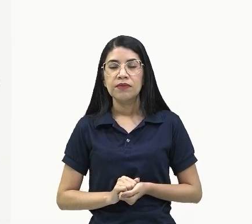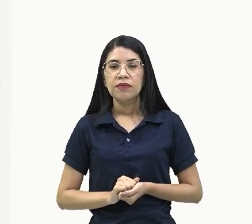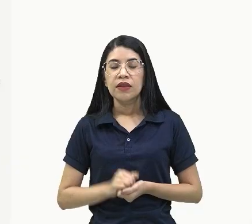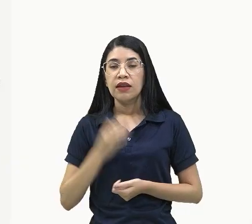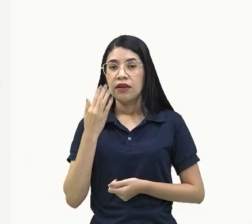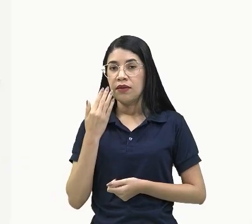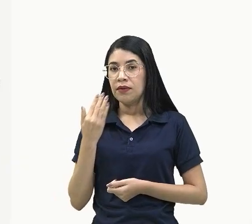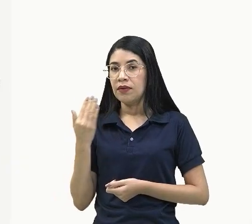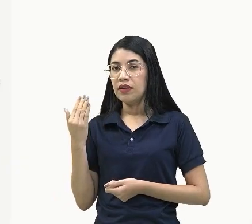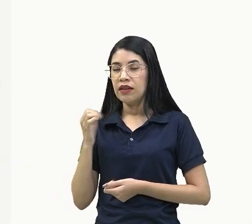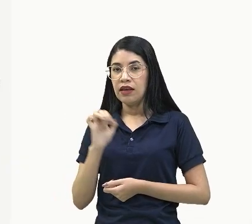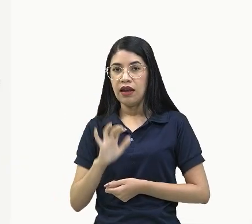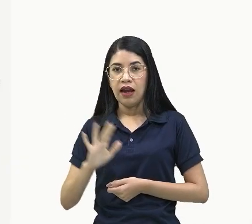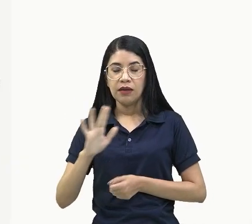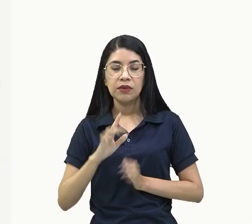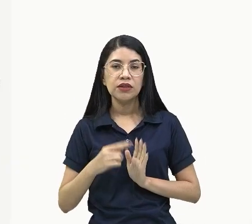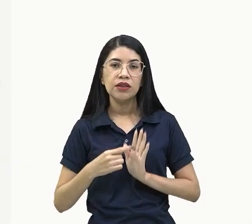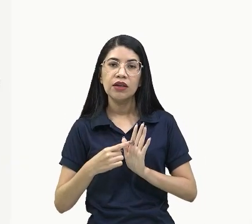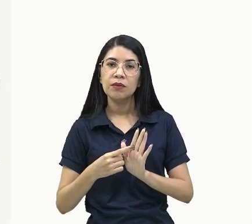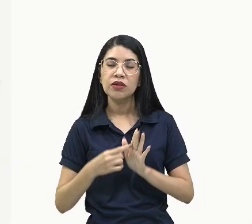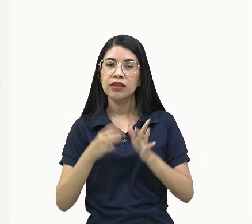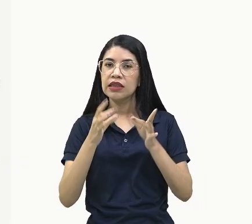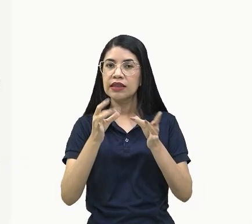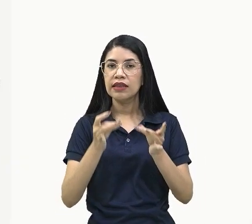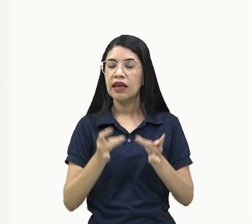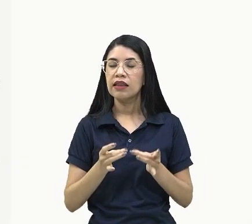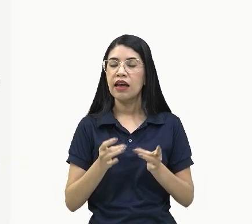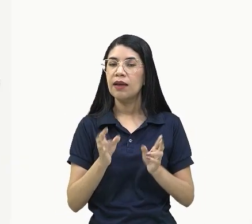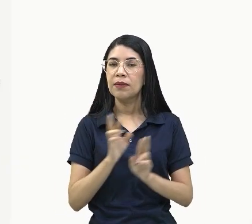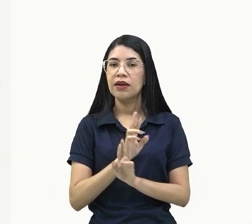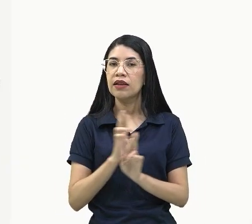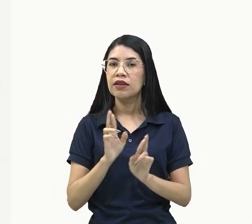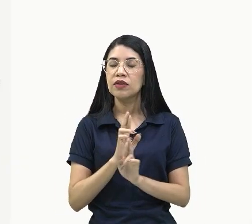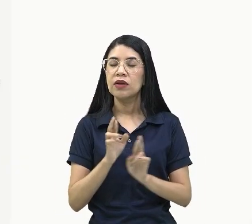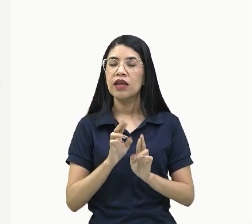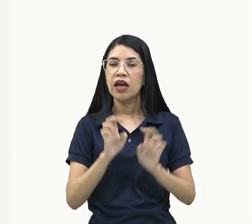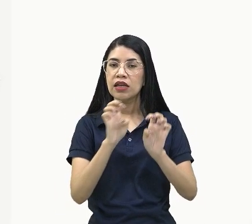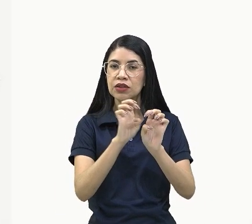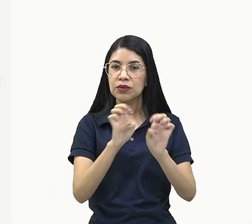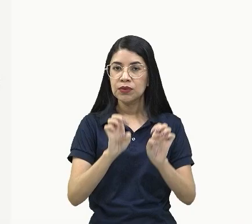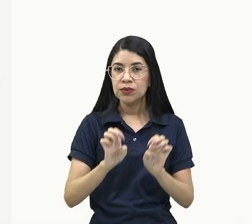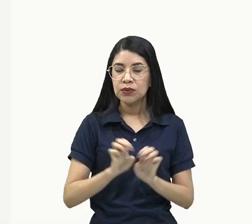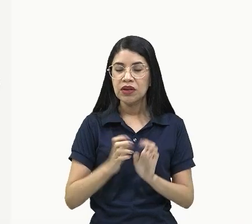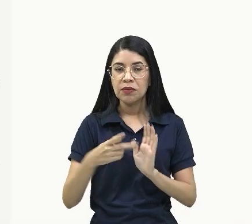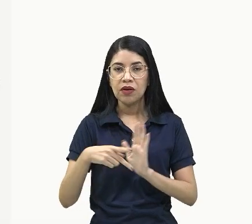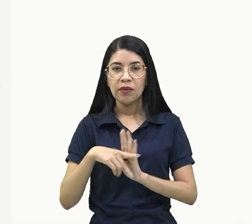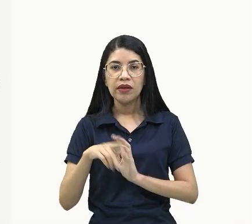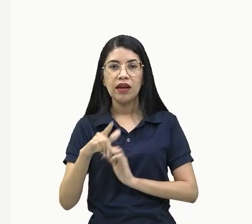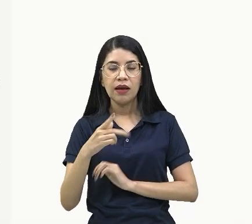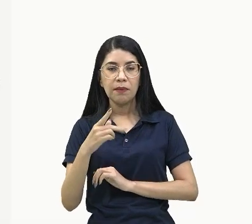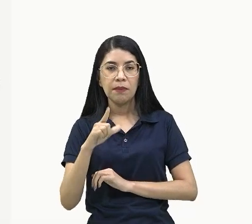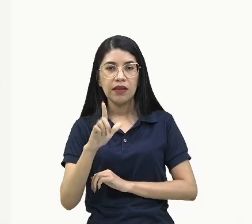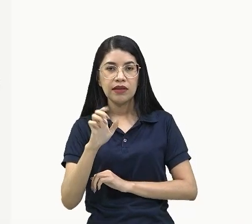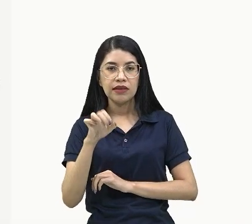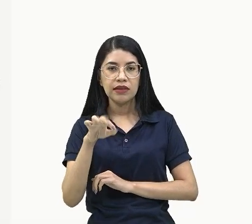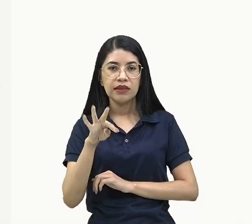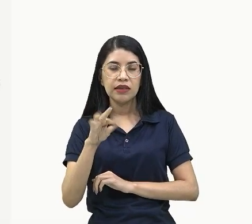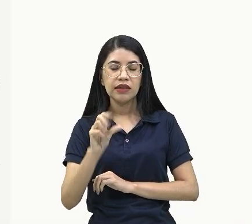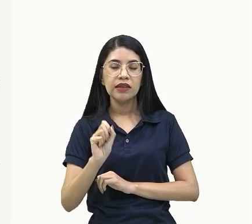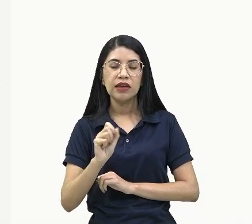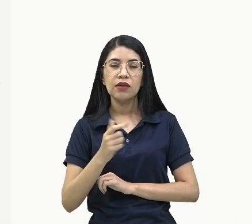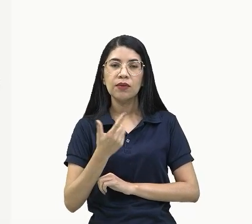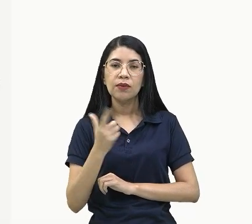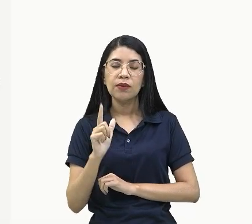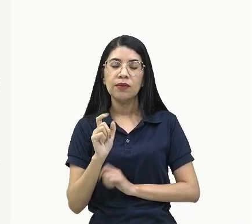Vejam só aqui na imagem, vamos associar essas estruturas, então, da placenta com a formação,